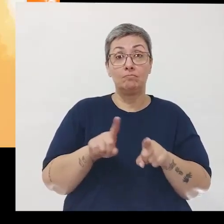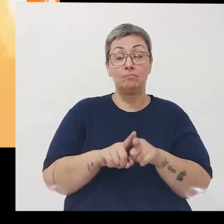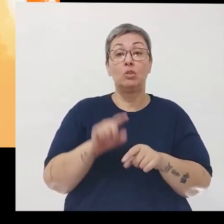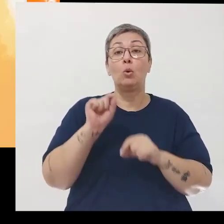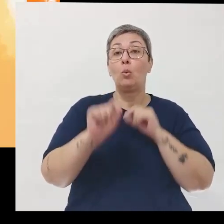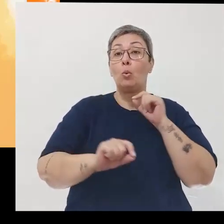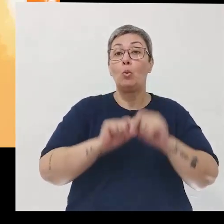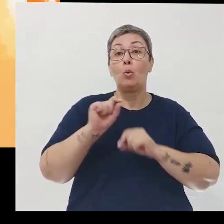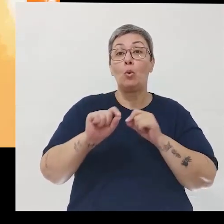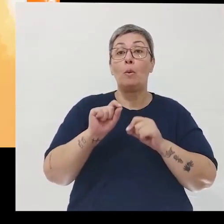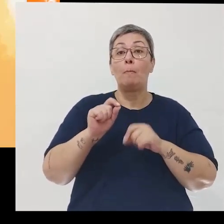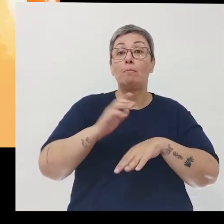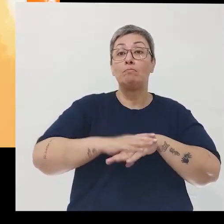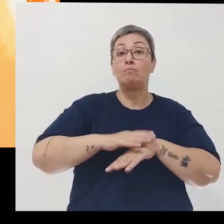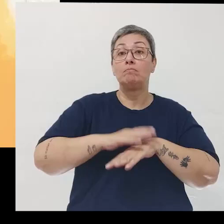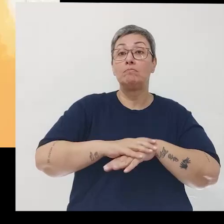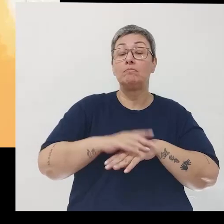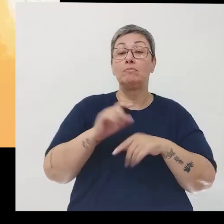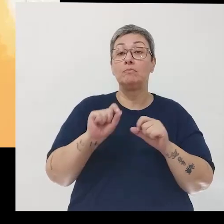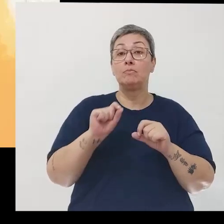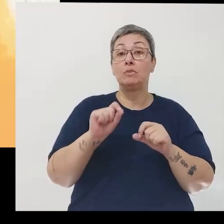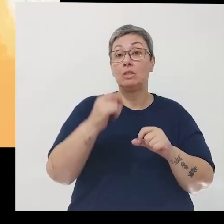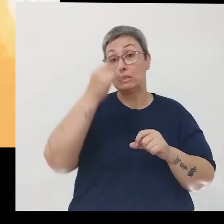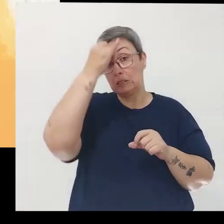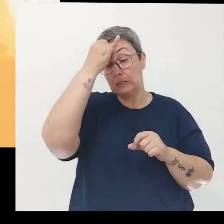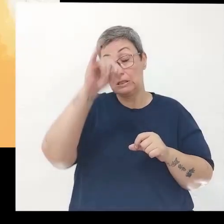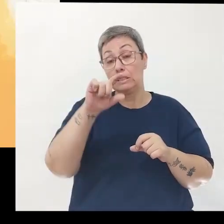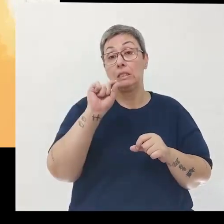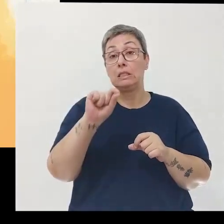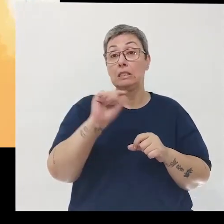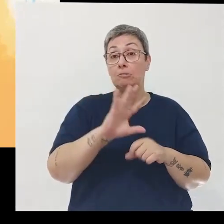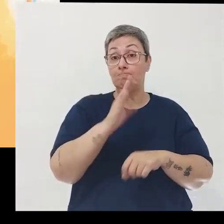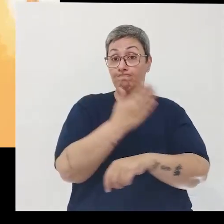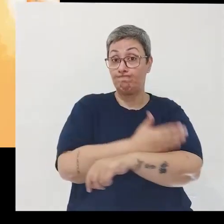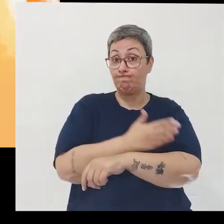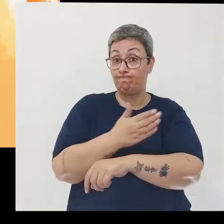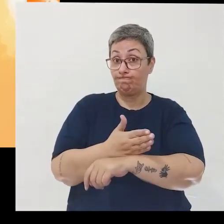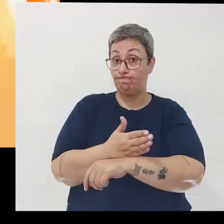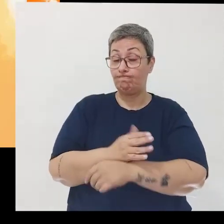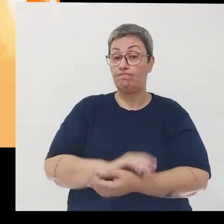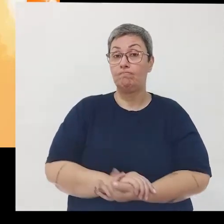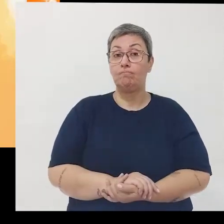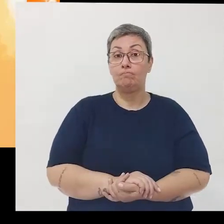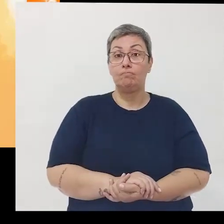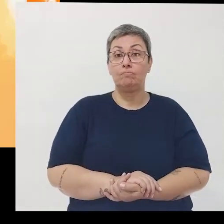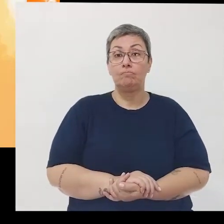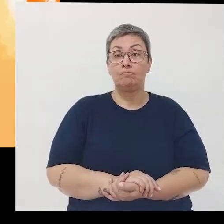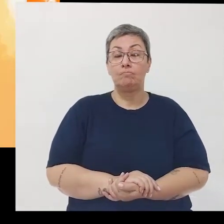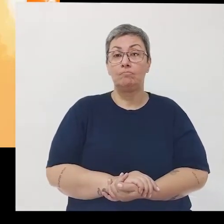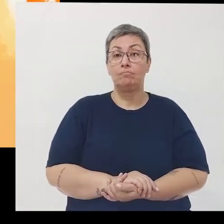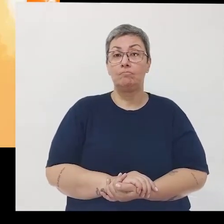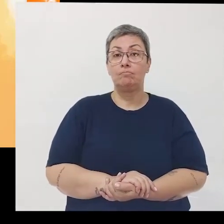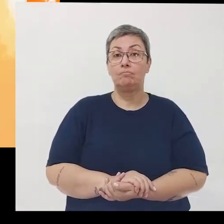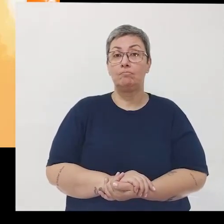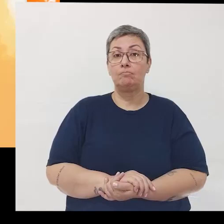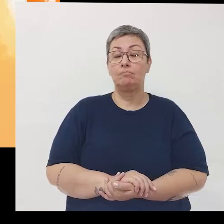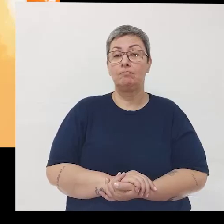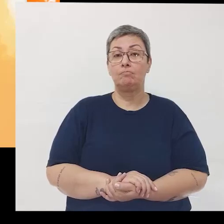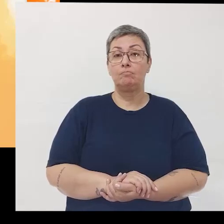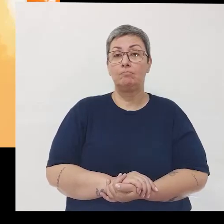Também, o que podemos fazer para evitar esses acidentes?